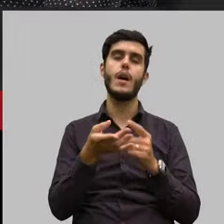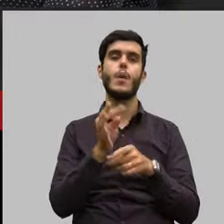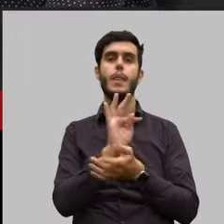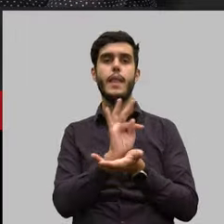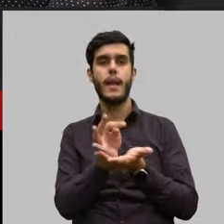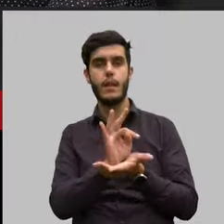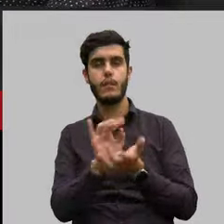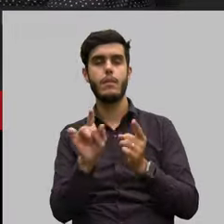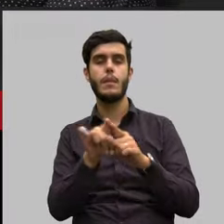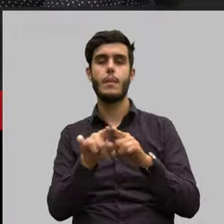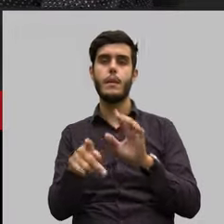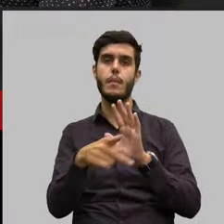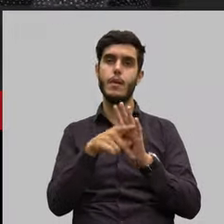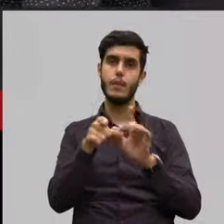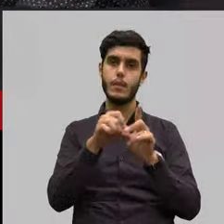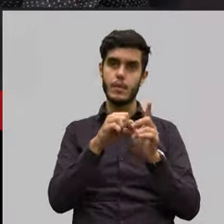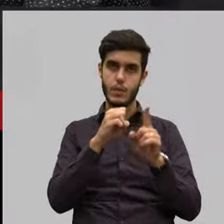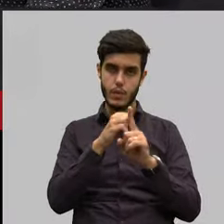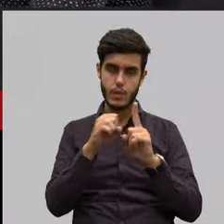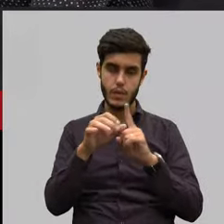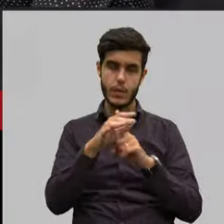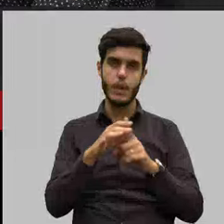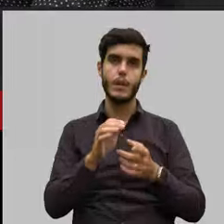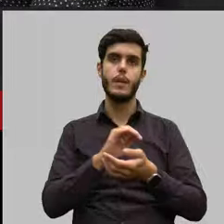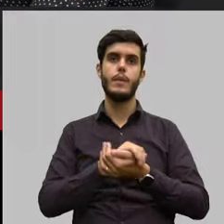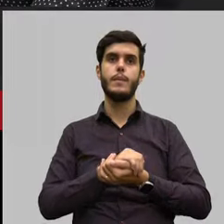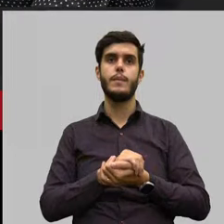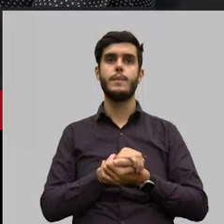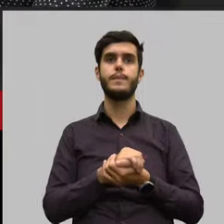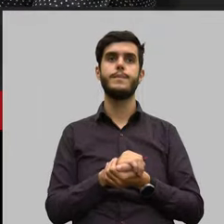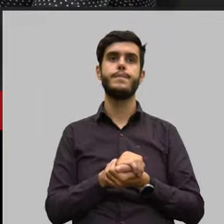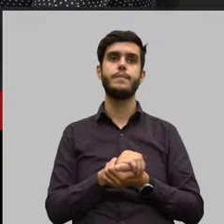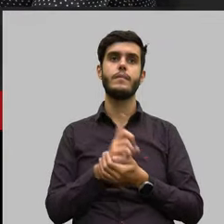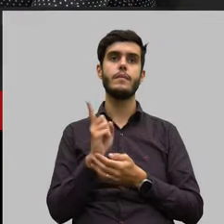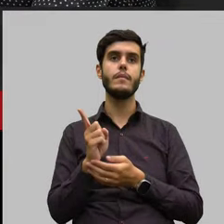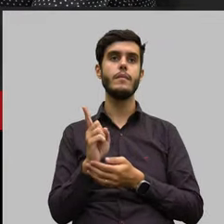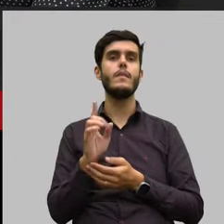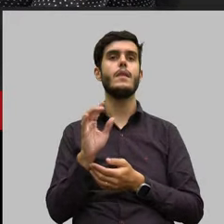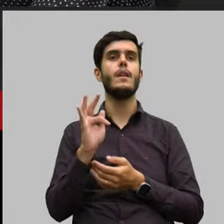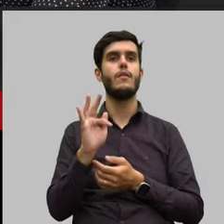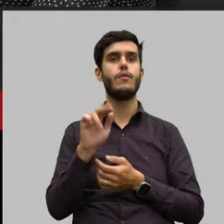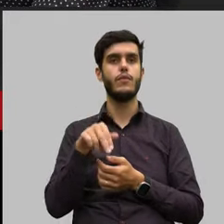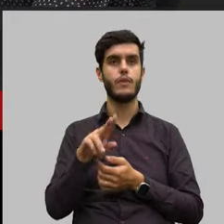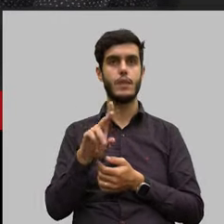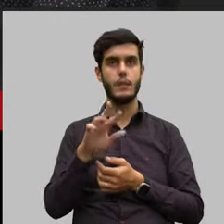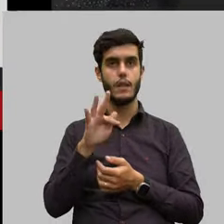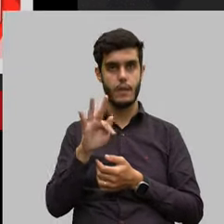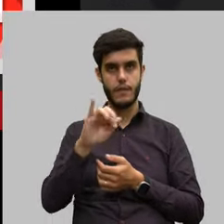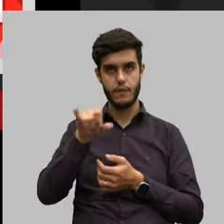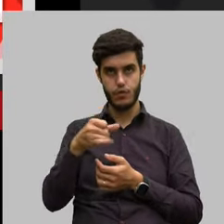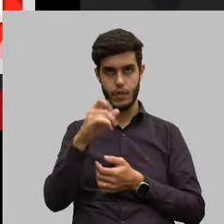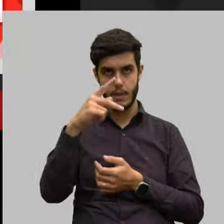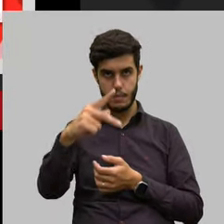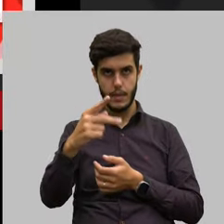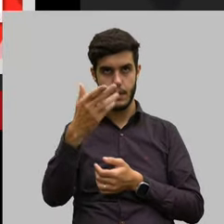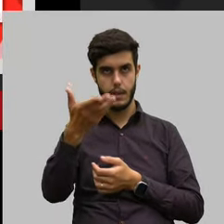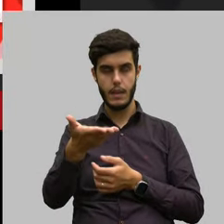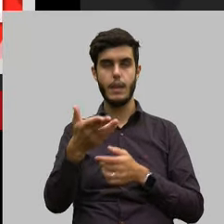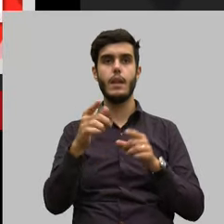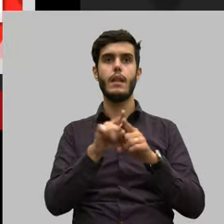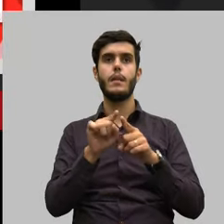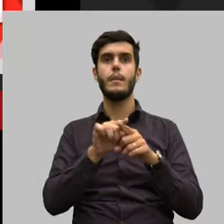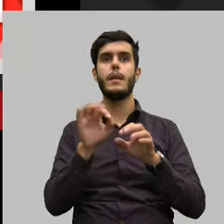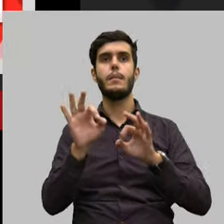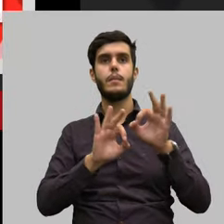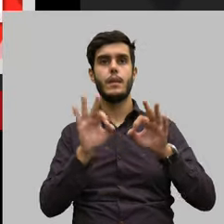Social no quean de a Fundação João Pinheiro a gente teve atuação no programa de liderança do desenvolvimento que é o